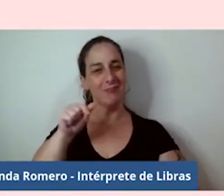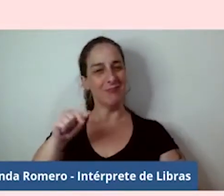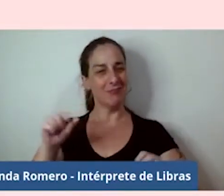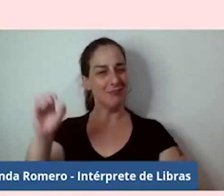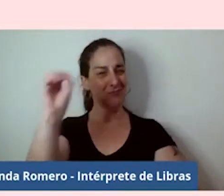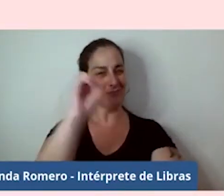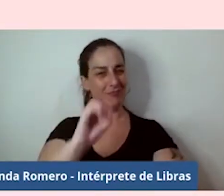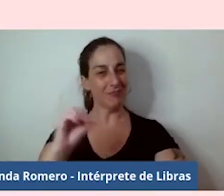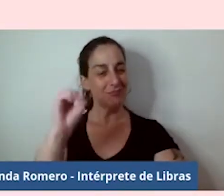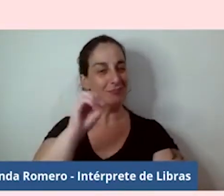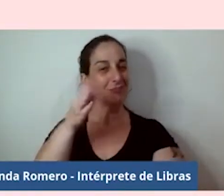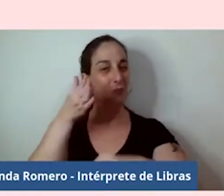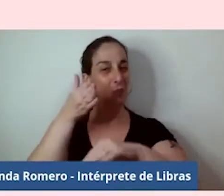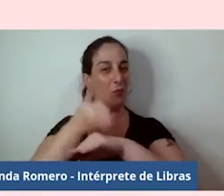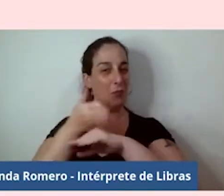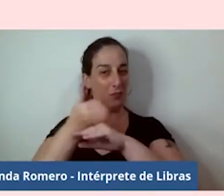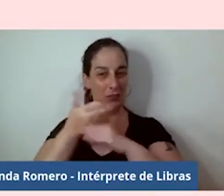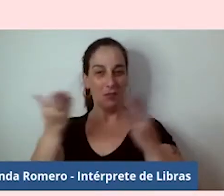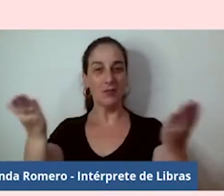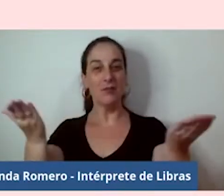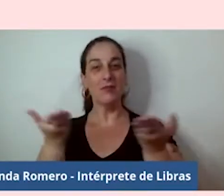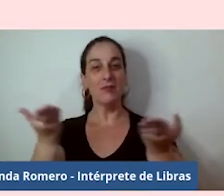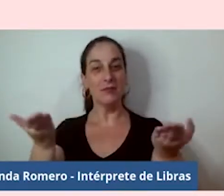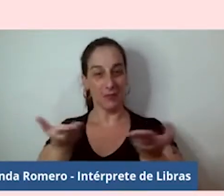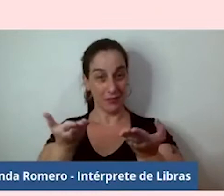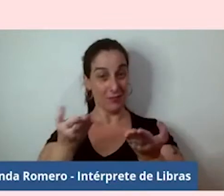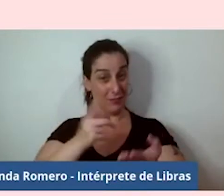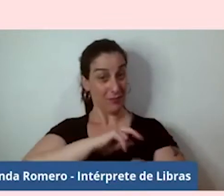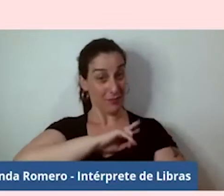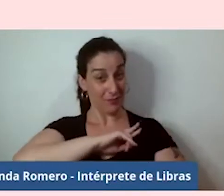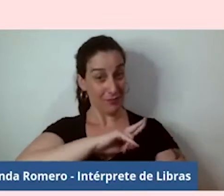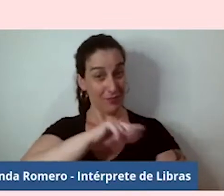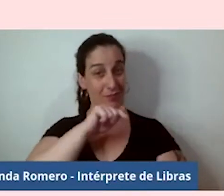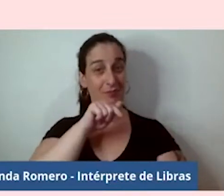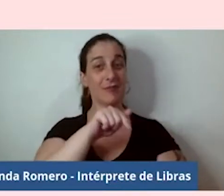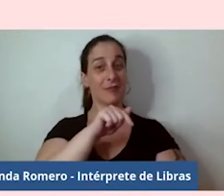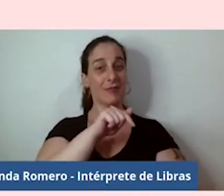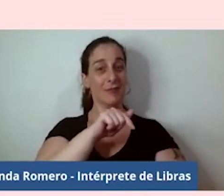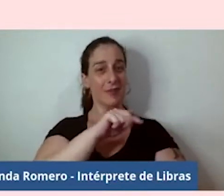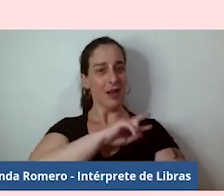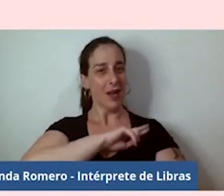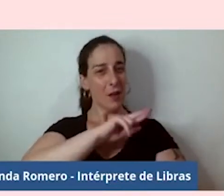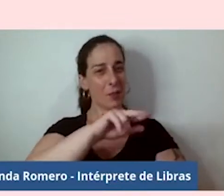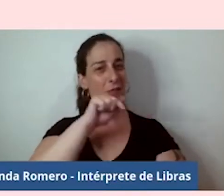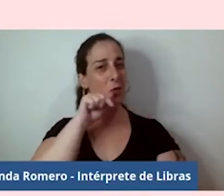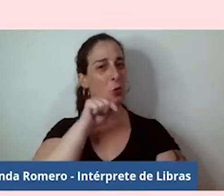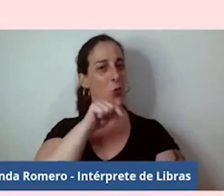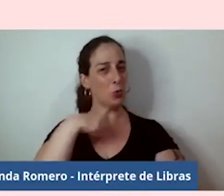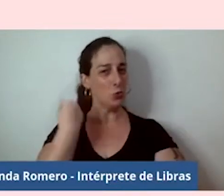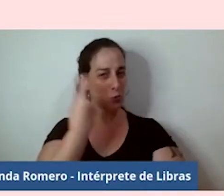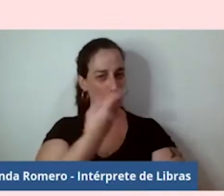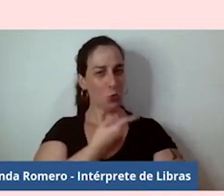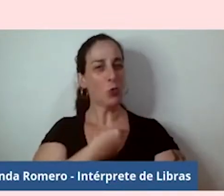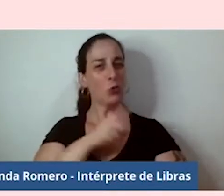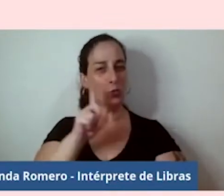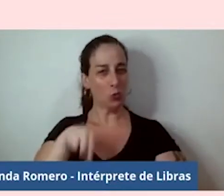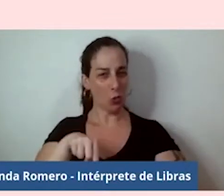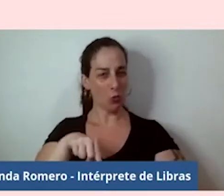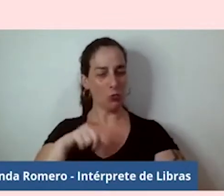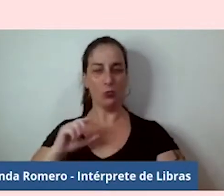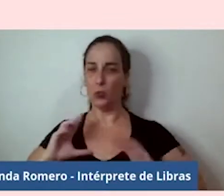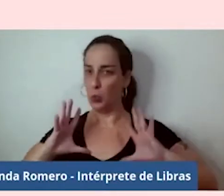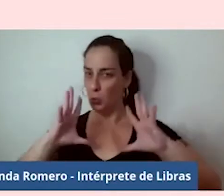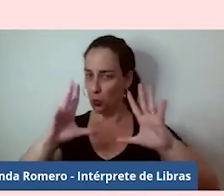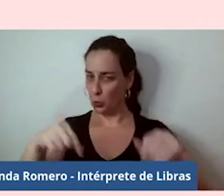vão estar aqui comigo representam isso, representam esse mosaico que nós somos. Todas